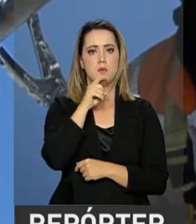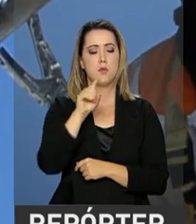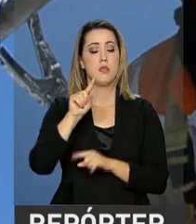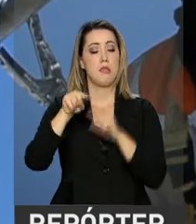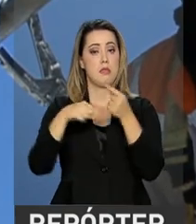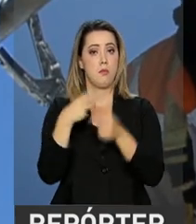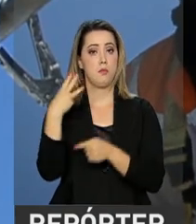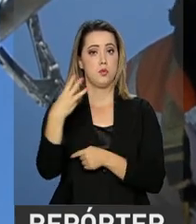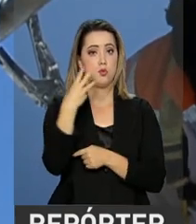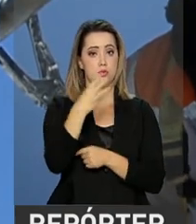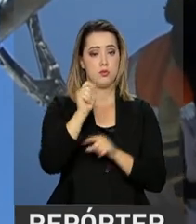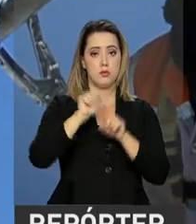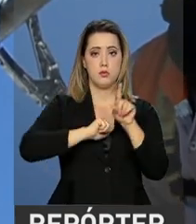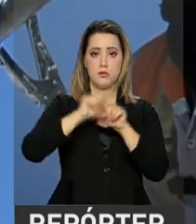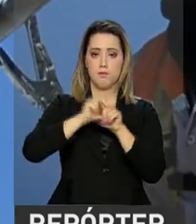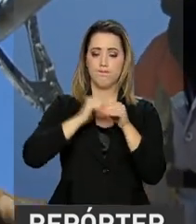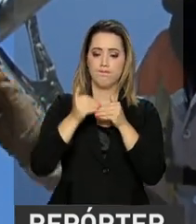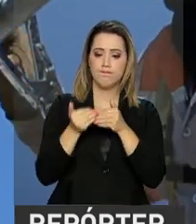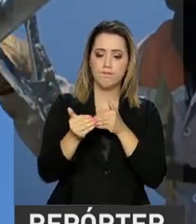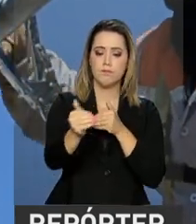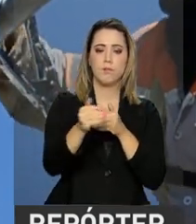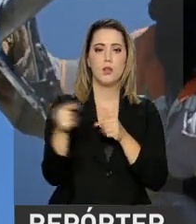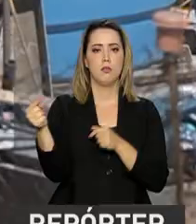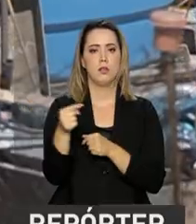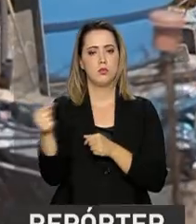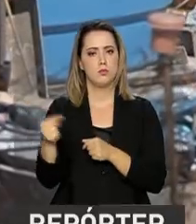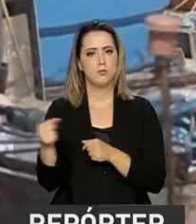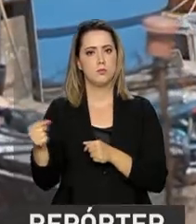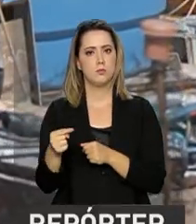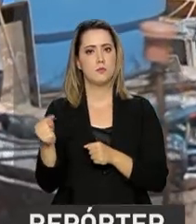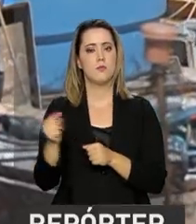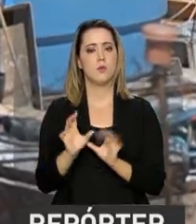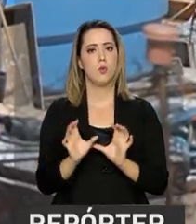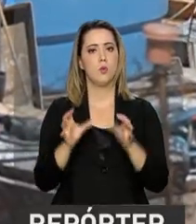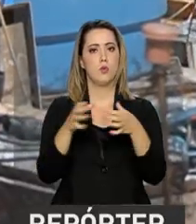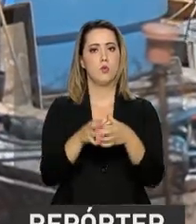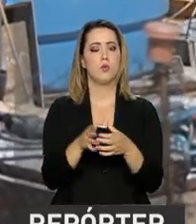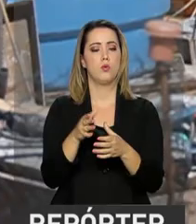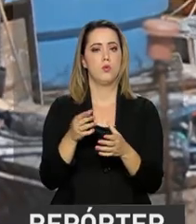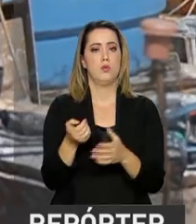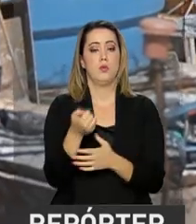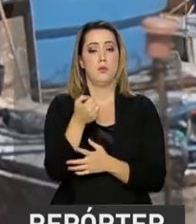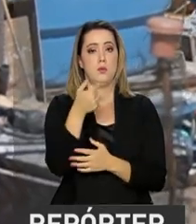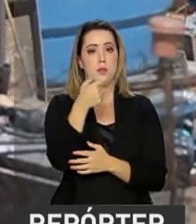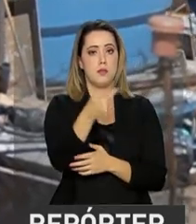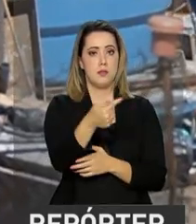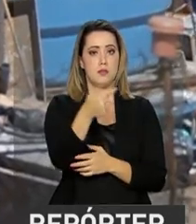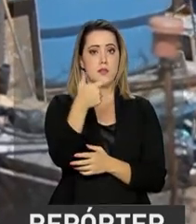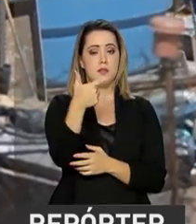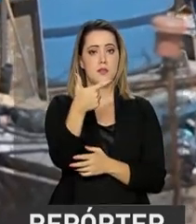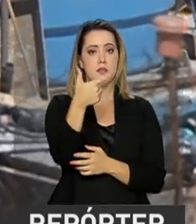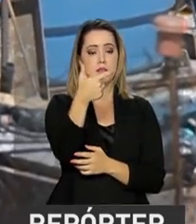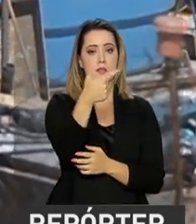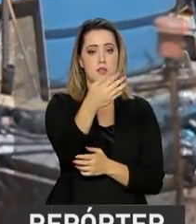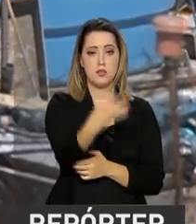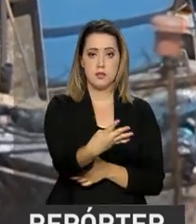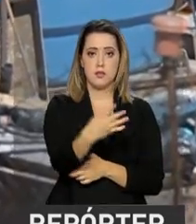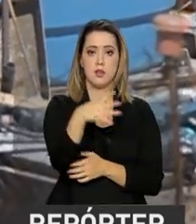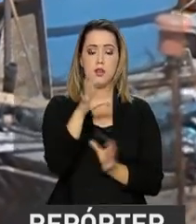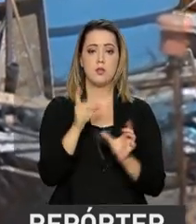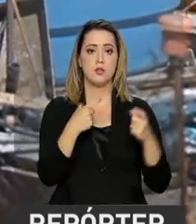33 meses consecutivos com resultados negativos o setor criou 724 postos de trabalho